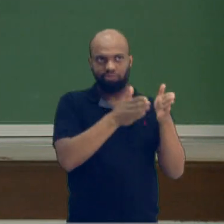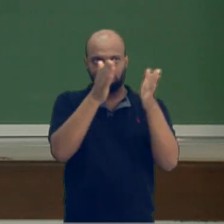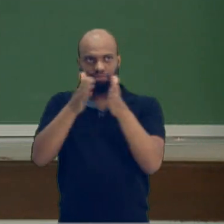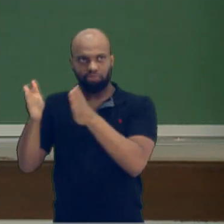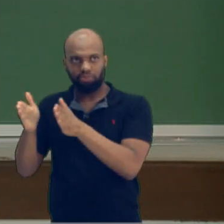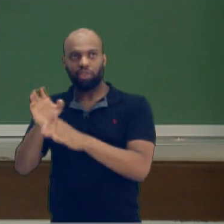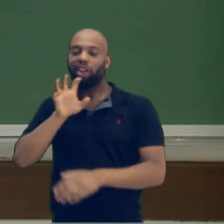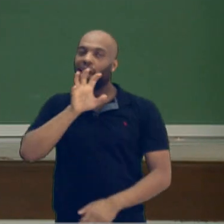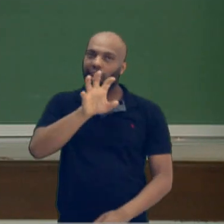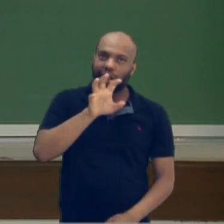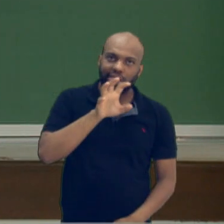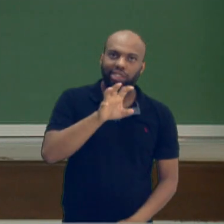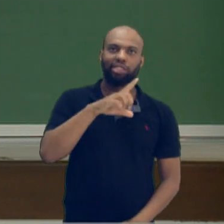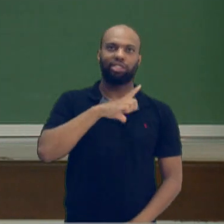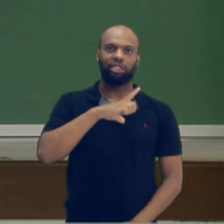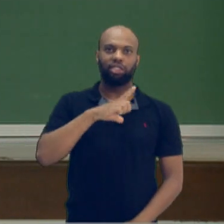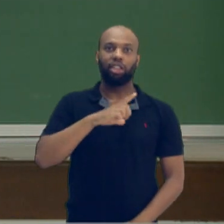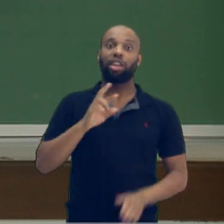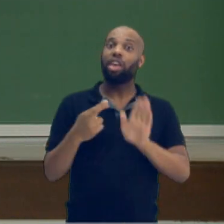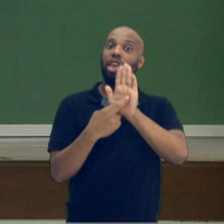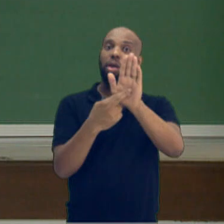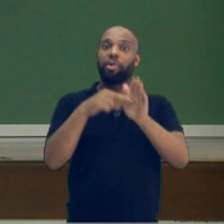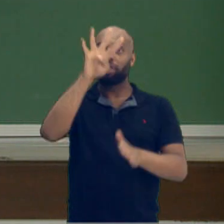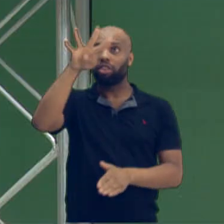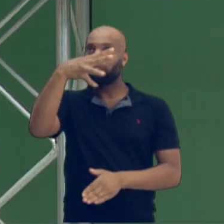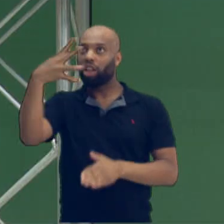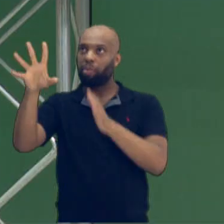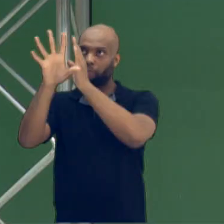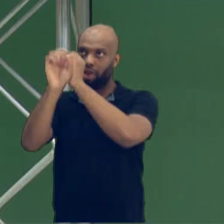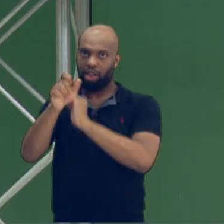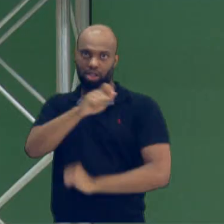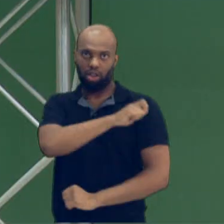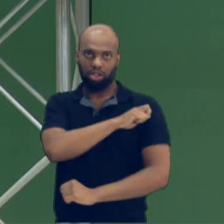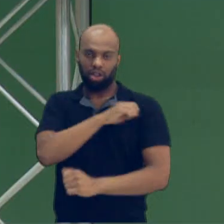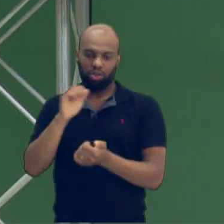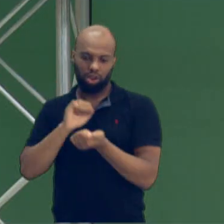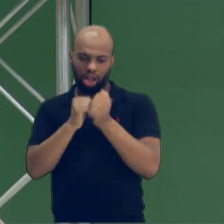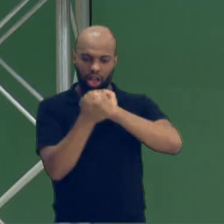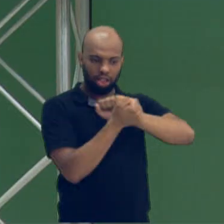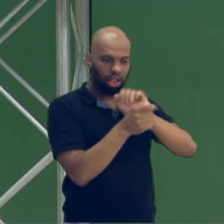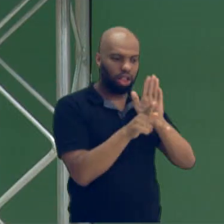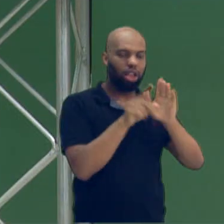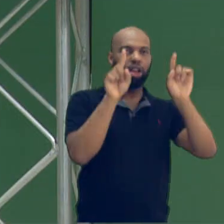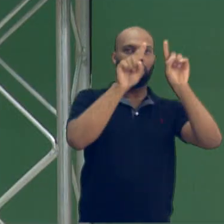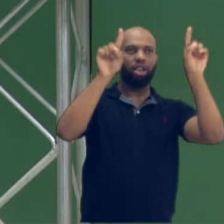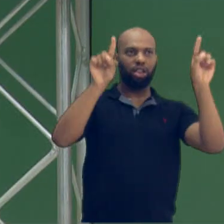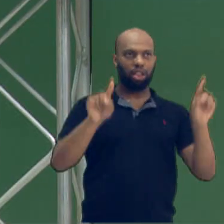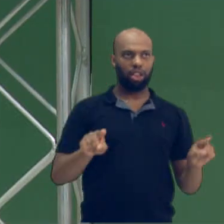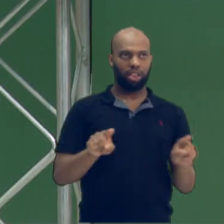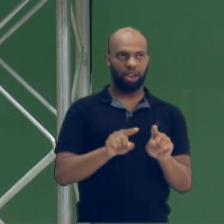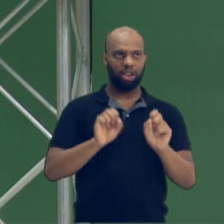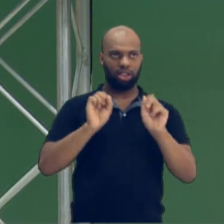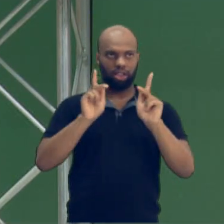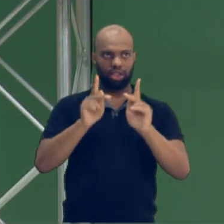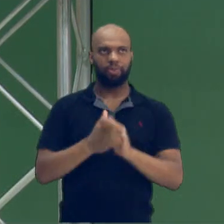a representação desta tabela de notas dos alunos em forma de matriz. Tudo